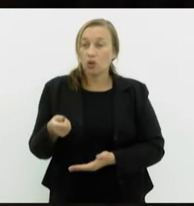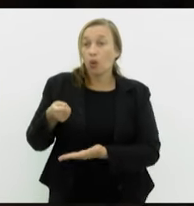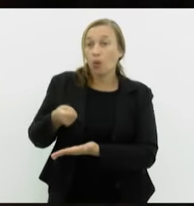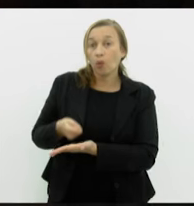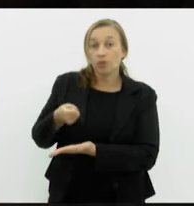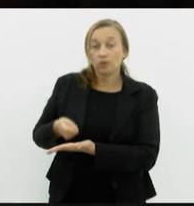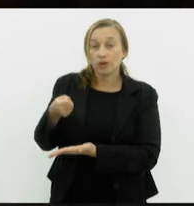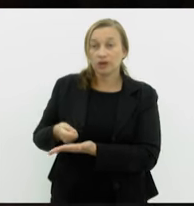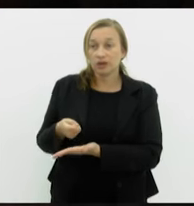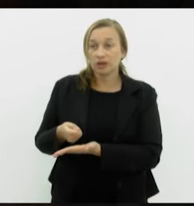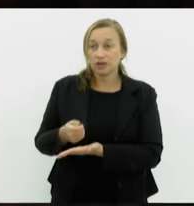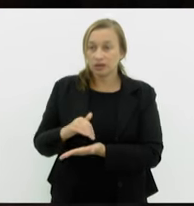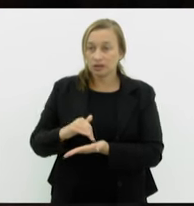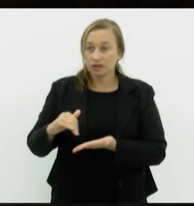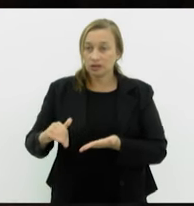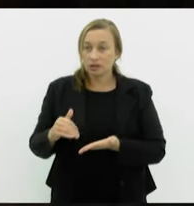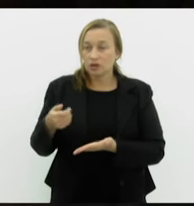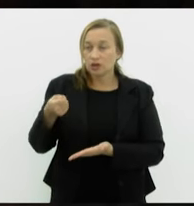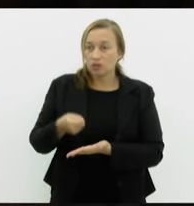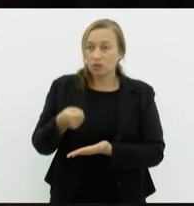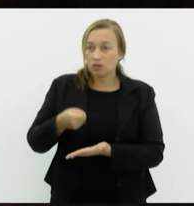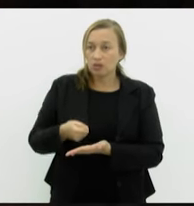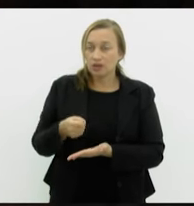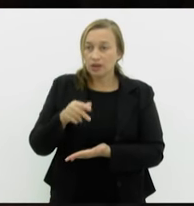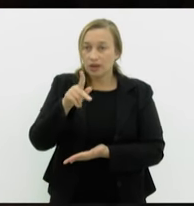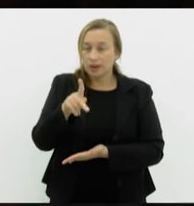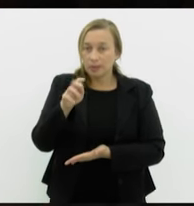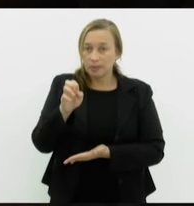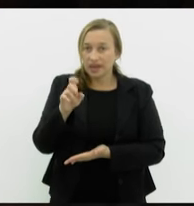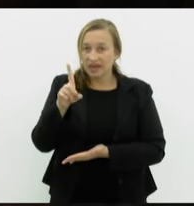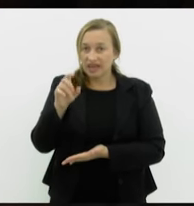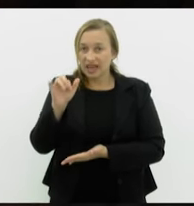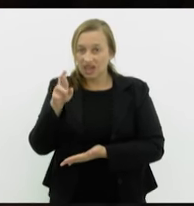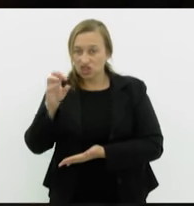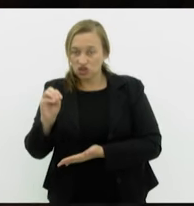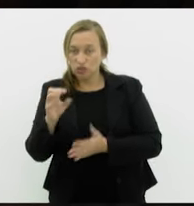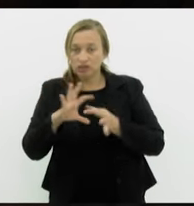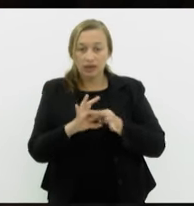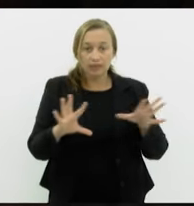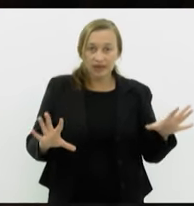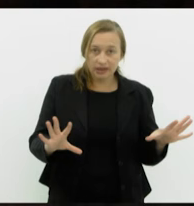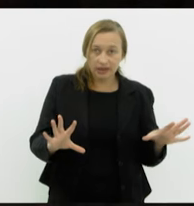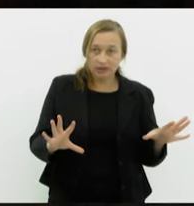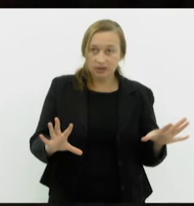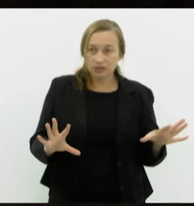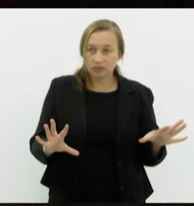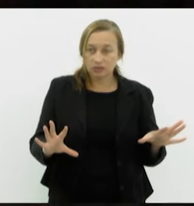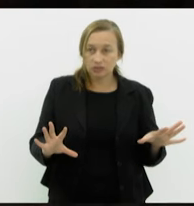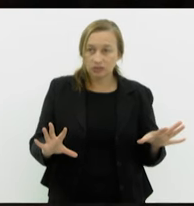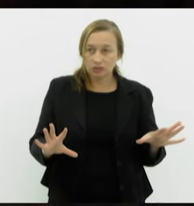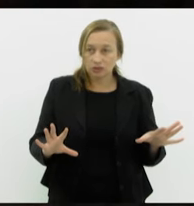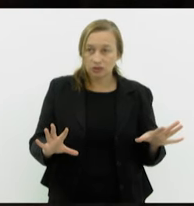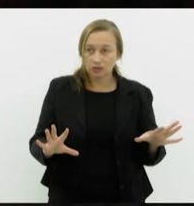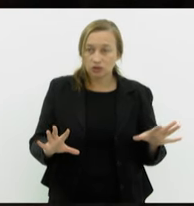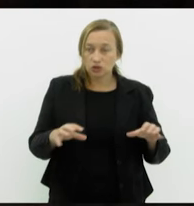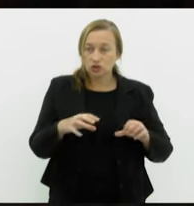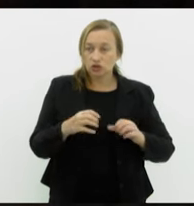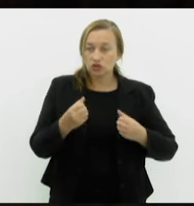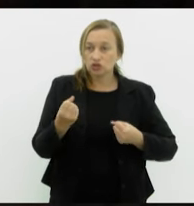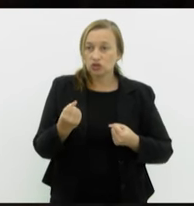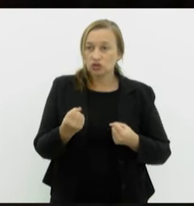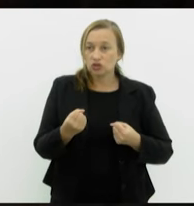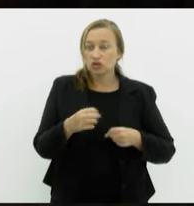a suspensão de cobrança de pedágio e a liberação da passagem de veículo